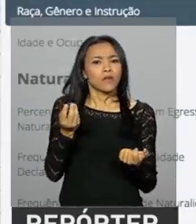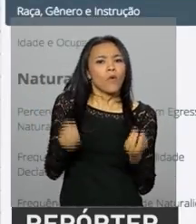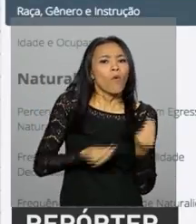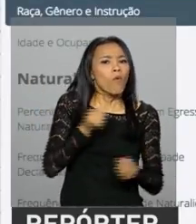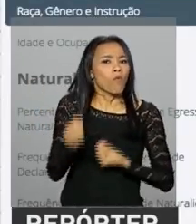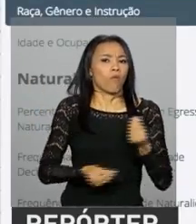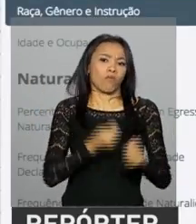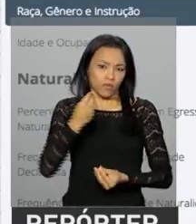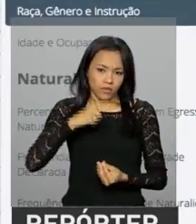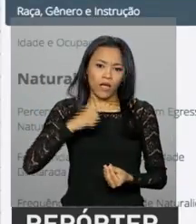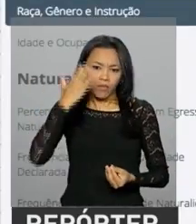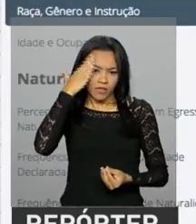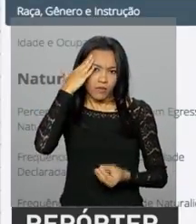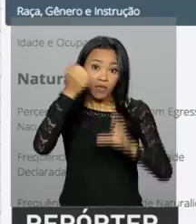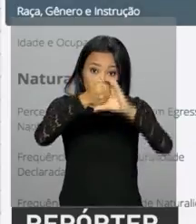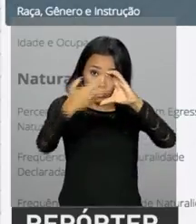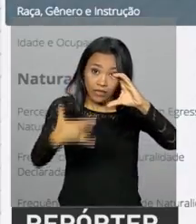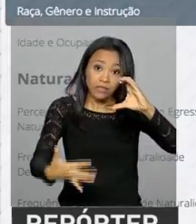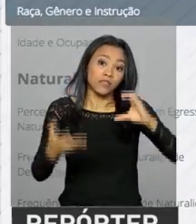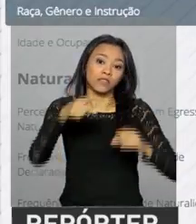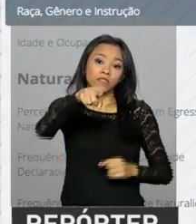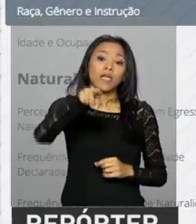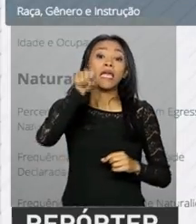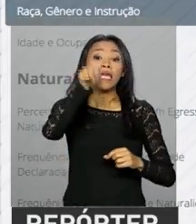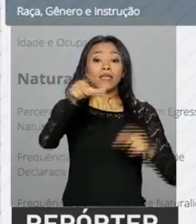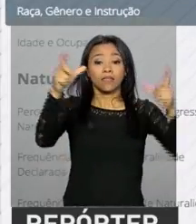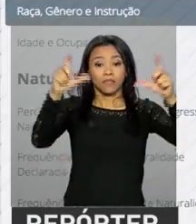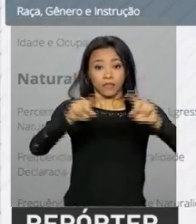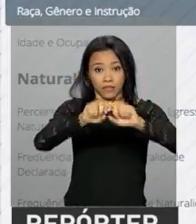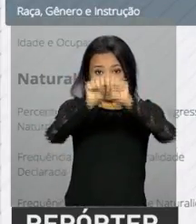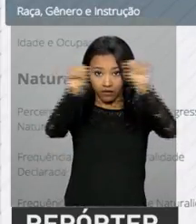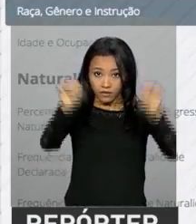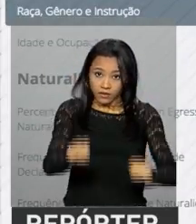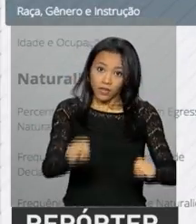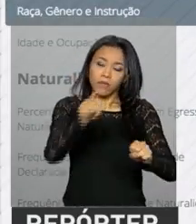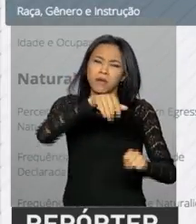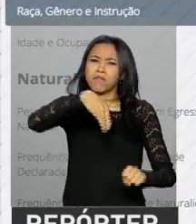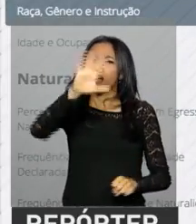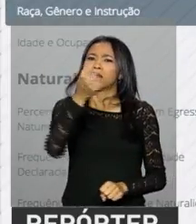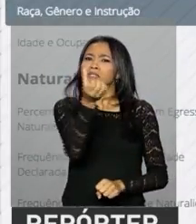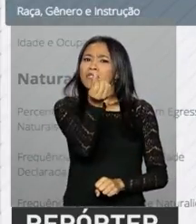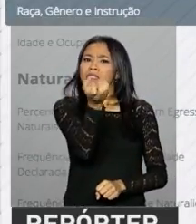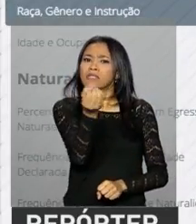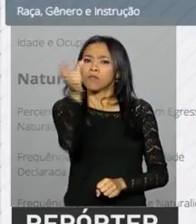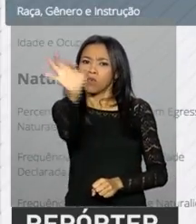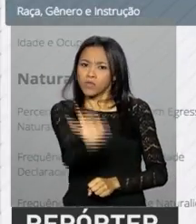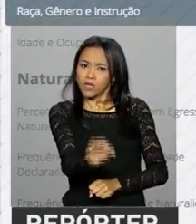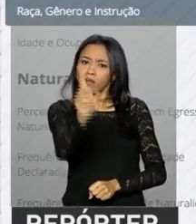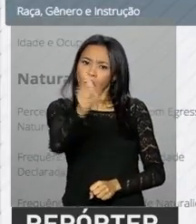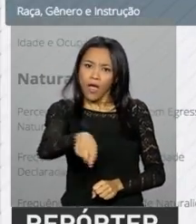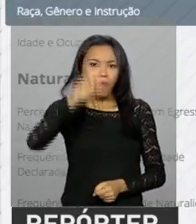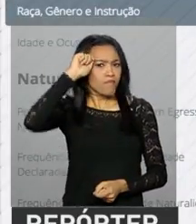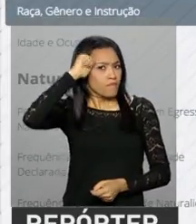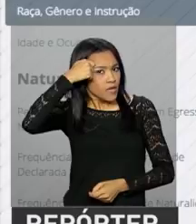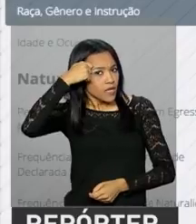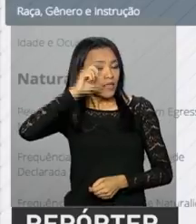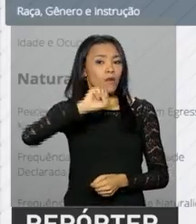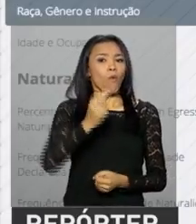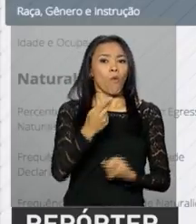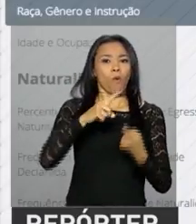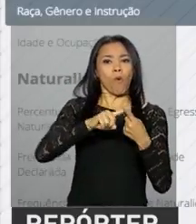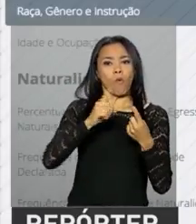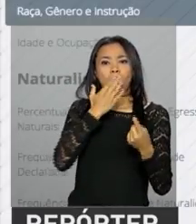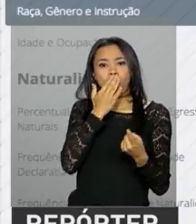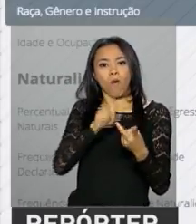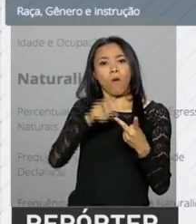escravidão segundo o observatório mais de 60% das vítimas se declararam pretas ou pardas quase